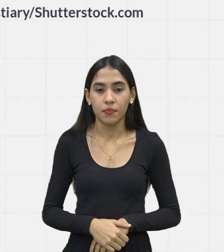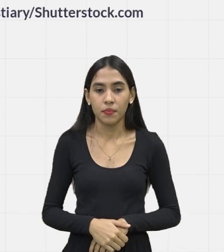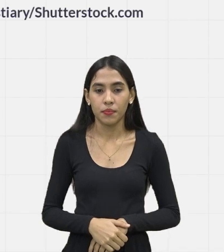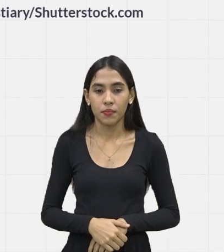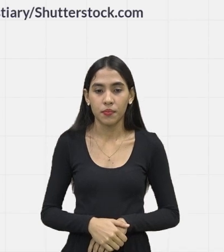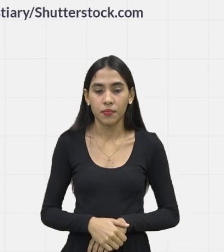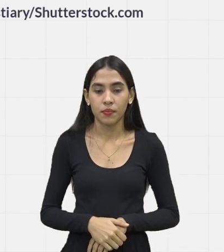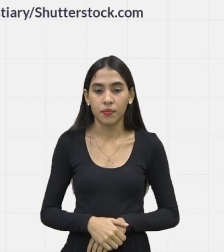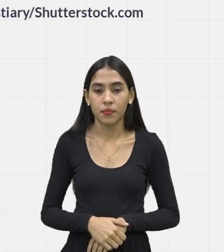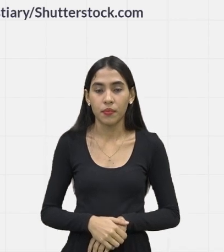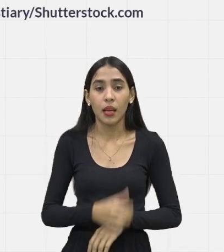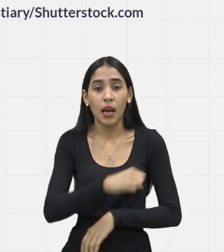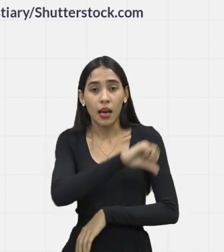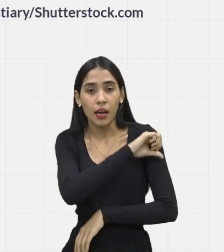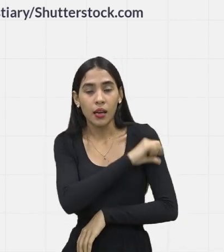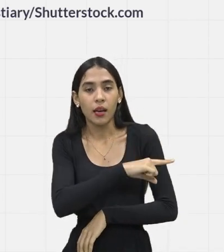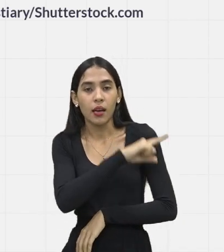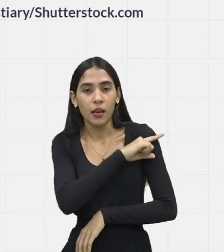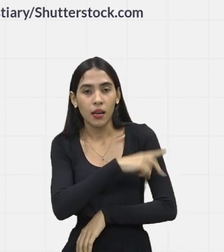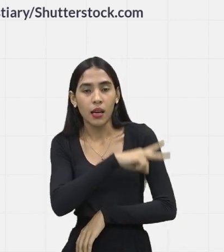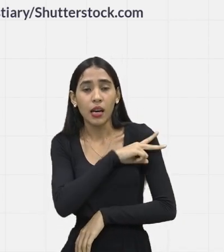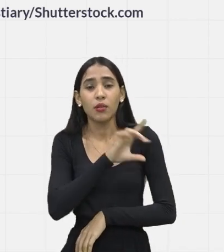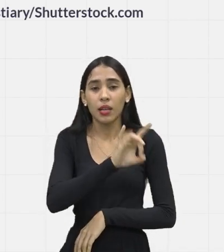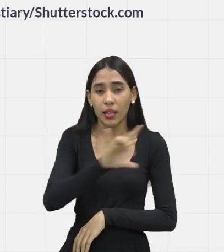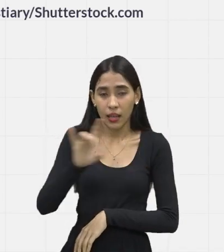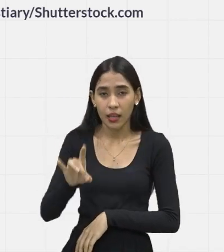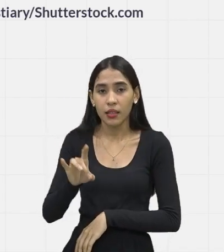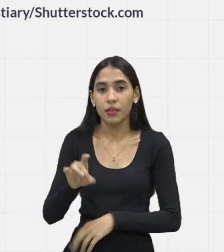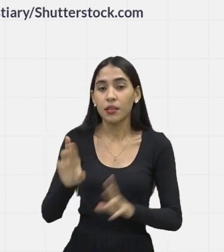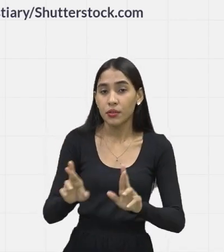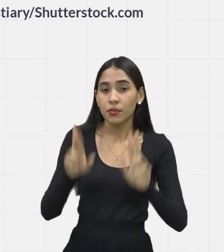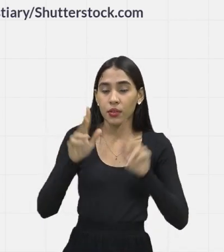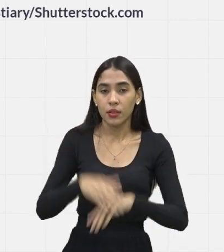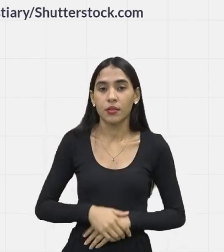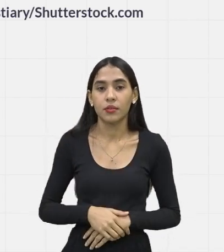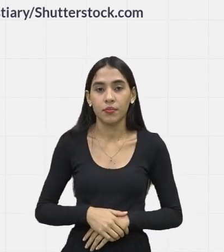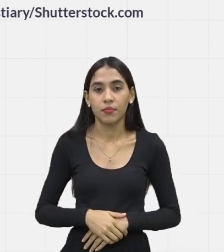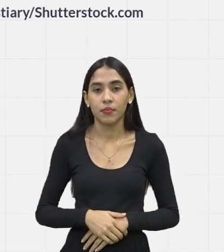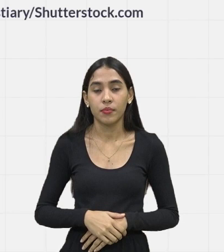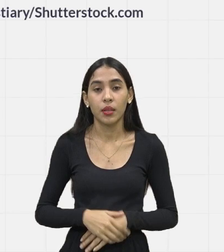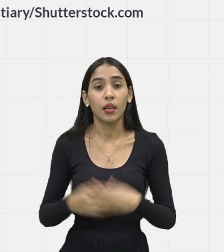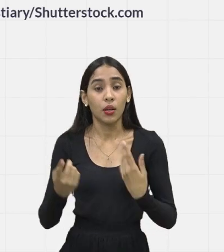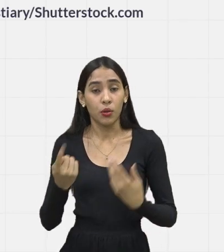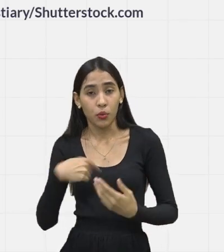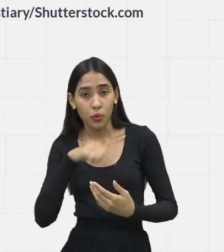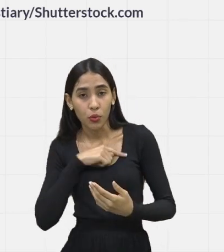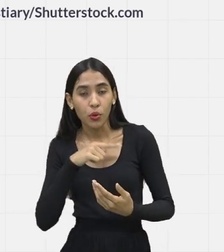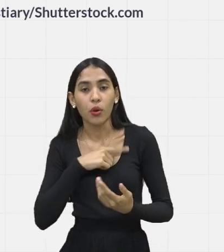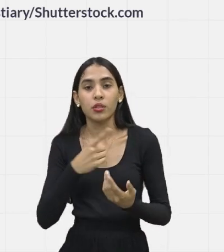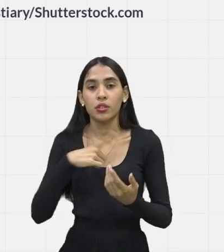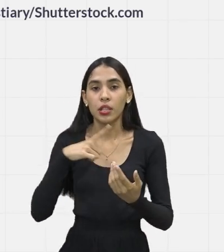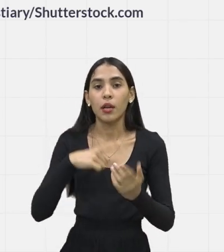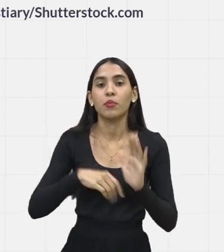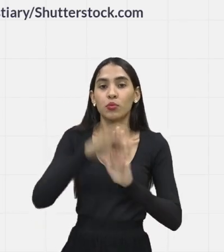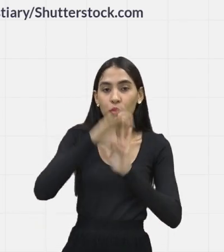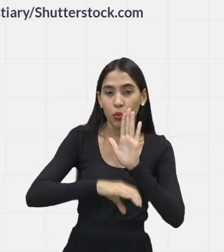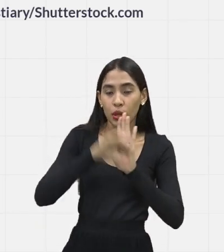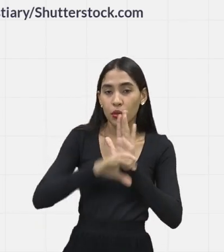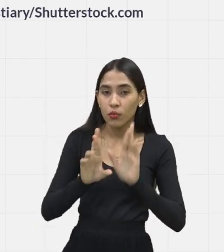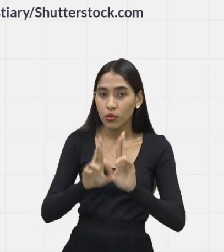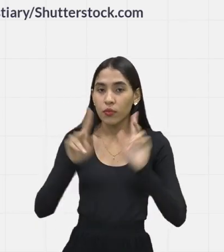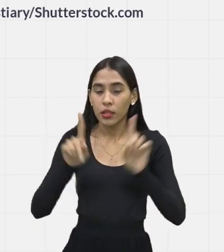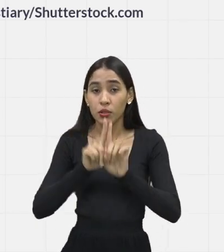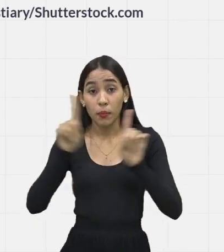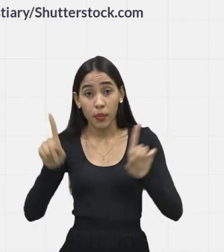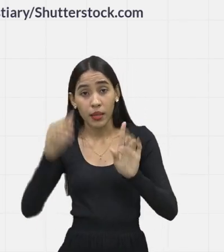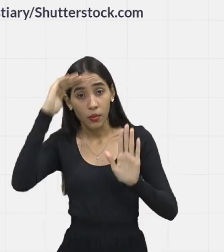em cada ano e série escolar. Então, novamente, né, ofertamos de forma diferente as aulas, mas seguimos as mesmas